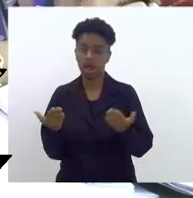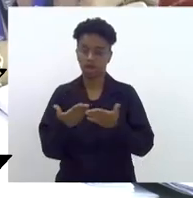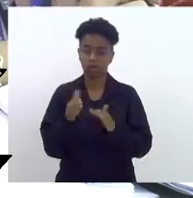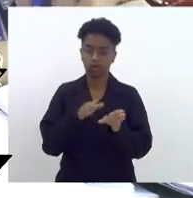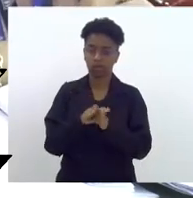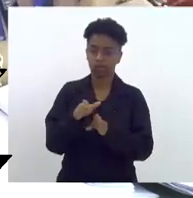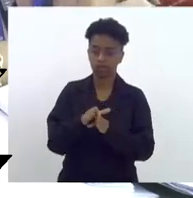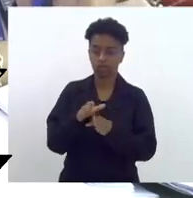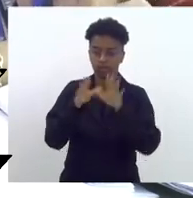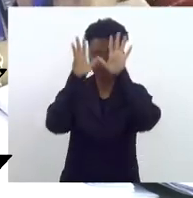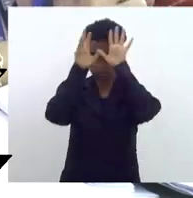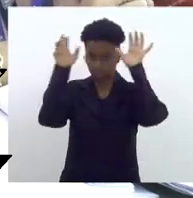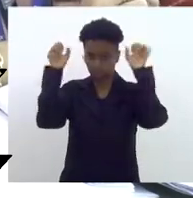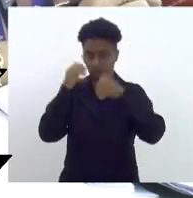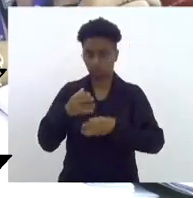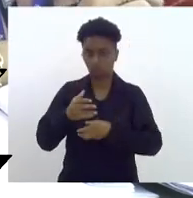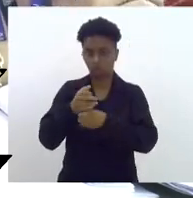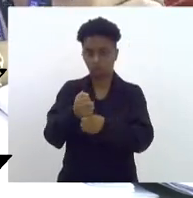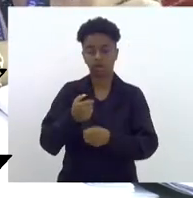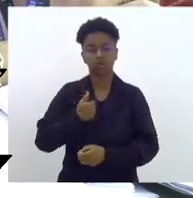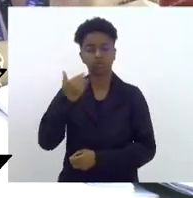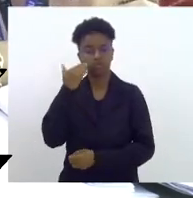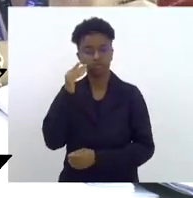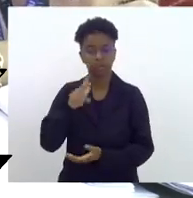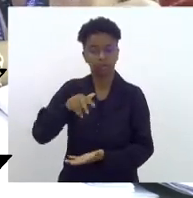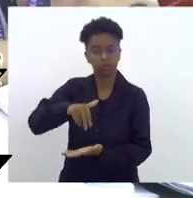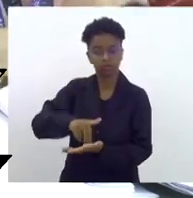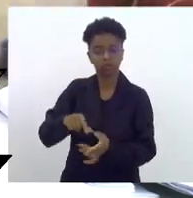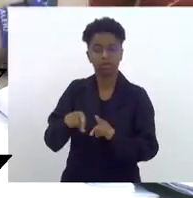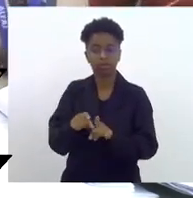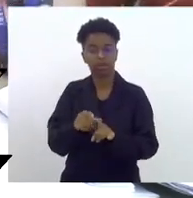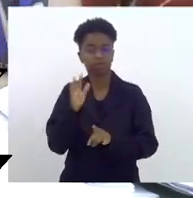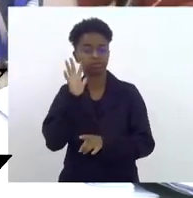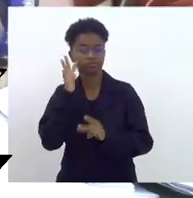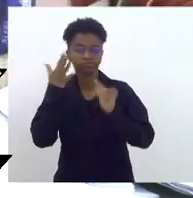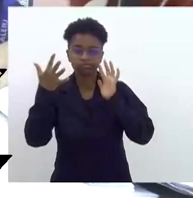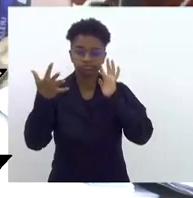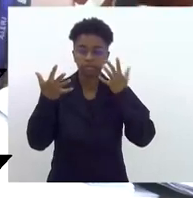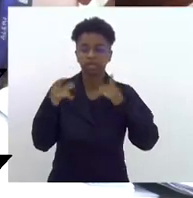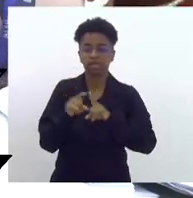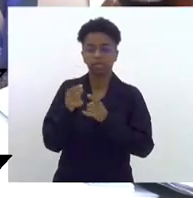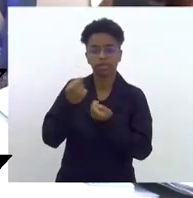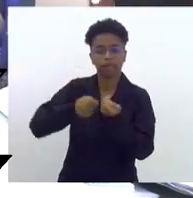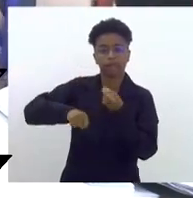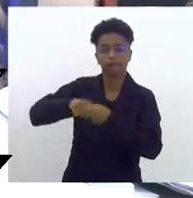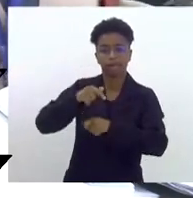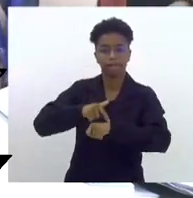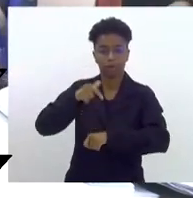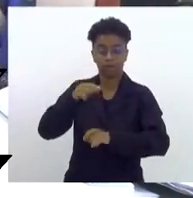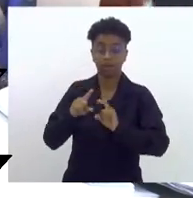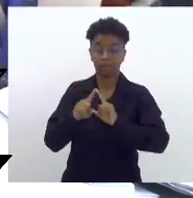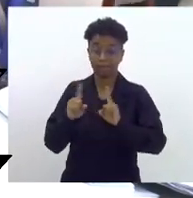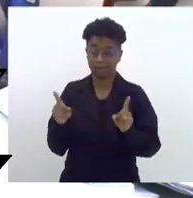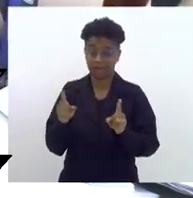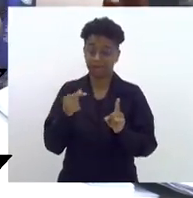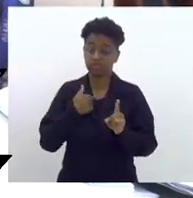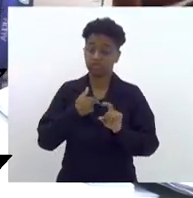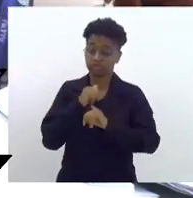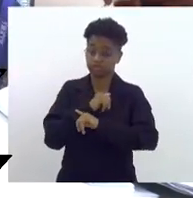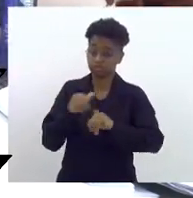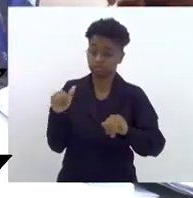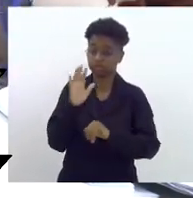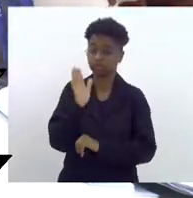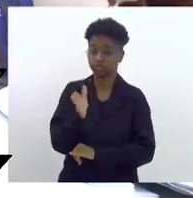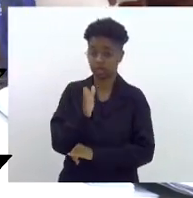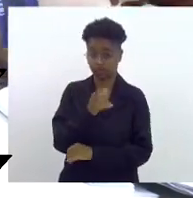sair da postura das decisões e talvez até mesmo das negociações que foram feitas no momento mais já antecipo